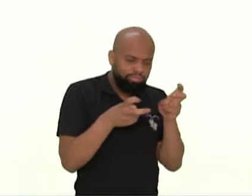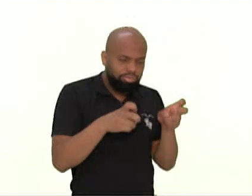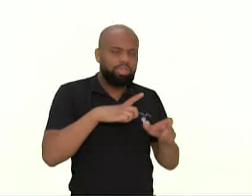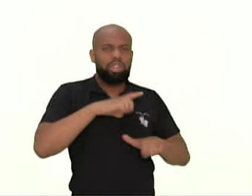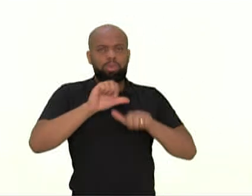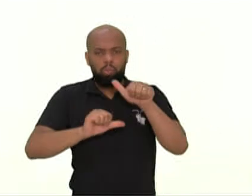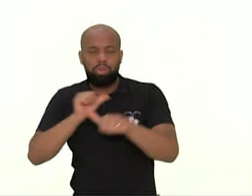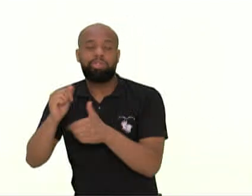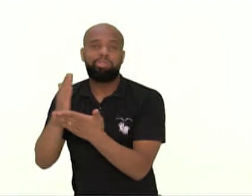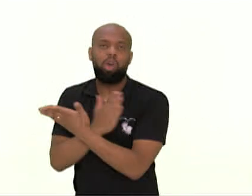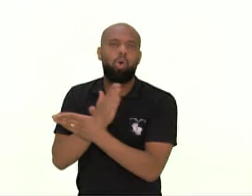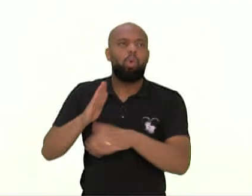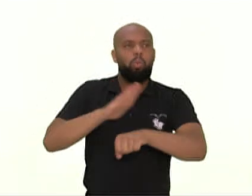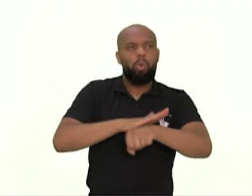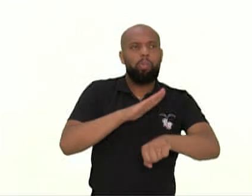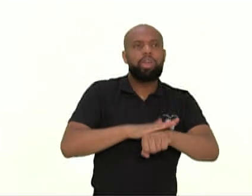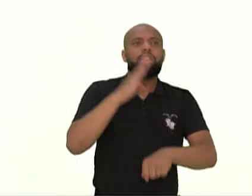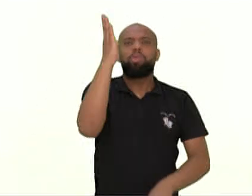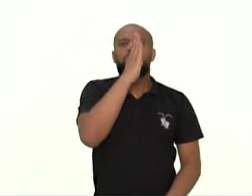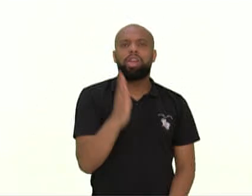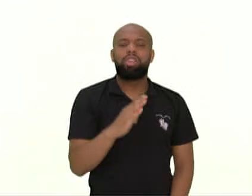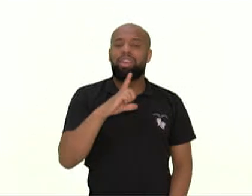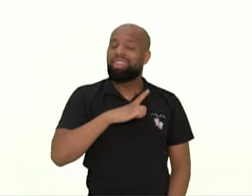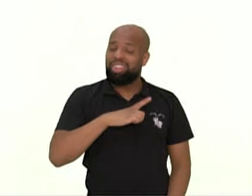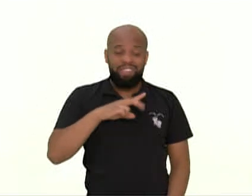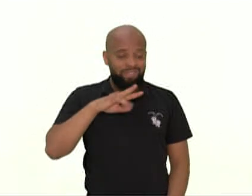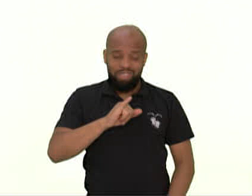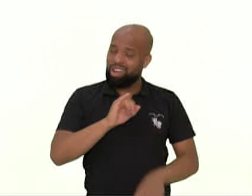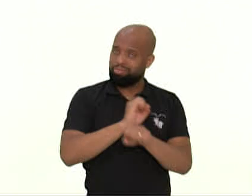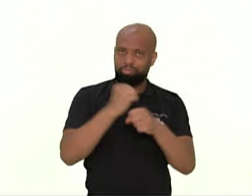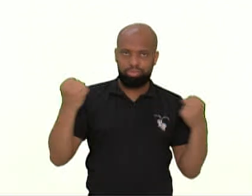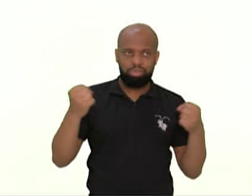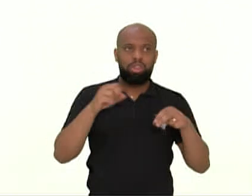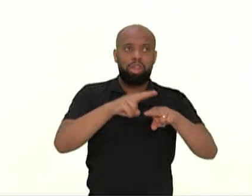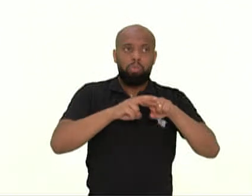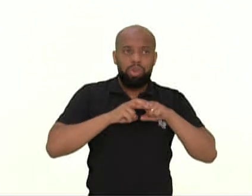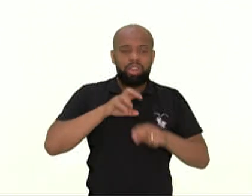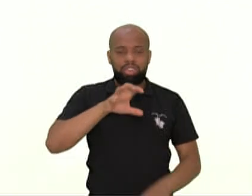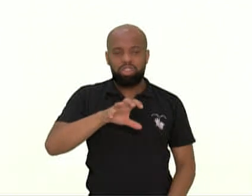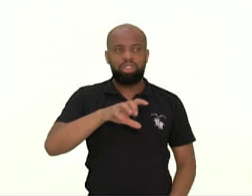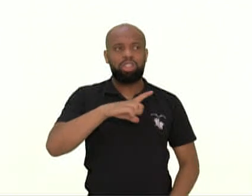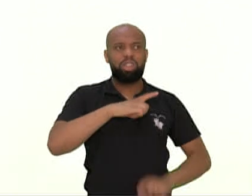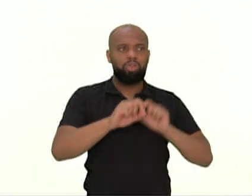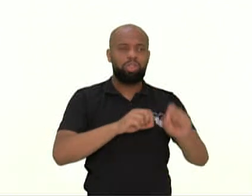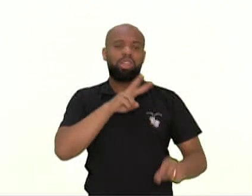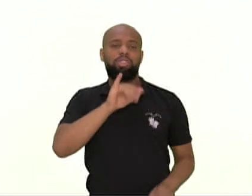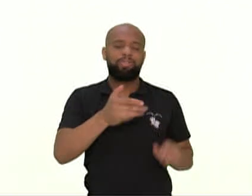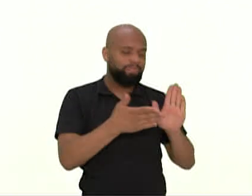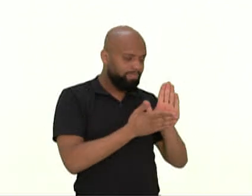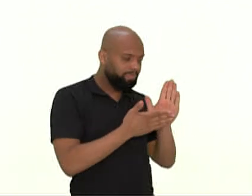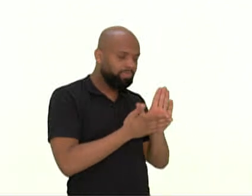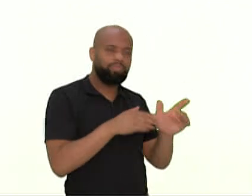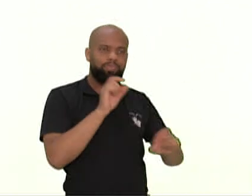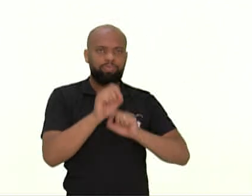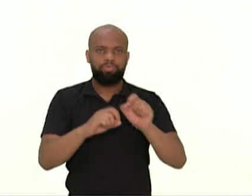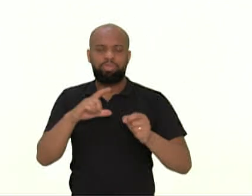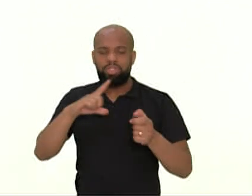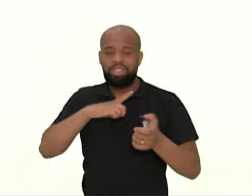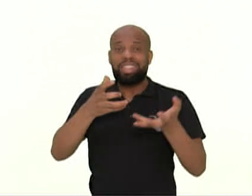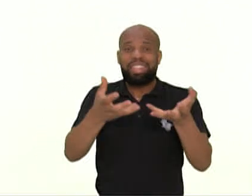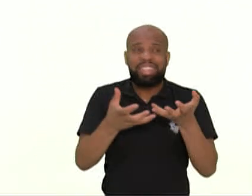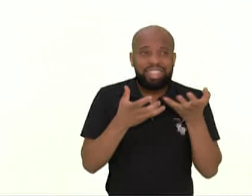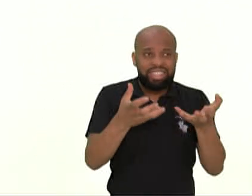mudança. Em algum momento, o Brasil vai ter que abolir a escravidão. Por causa disso, eles já vão propor uma